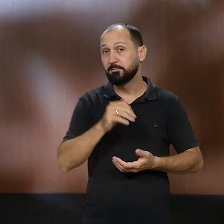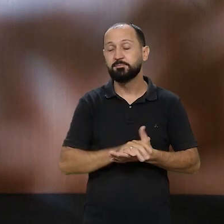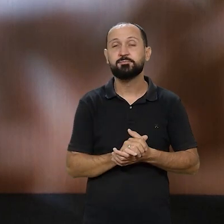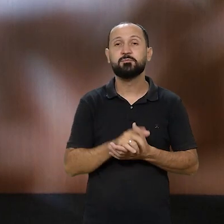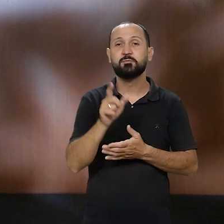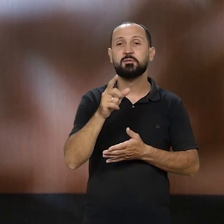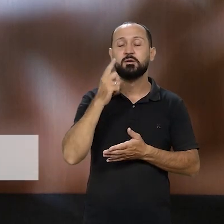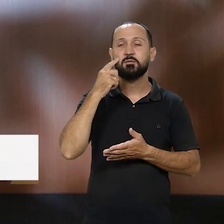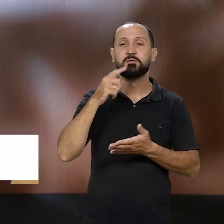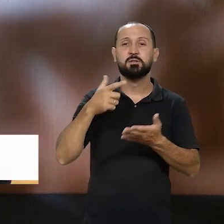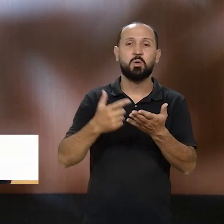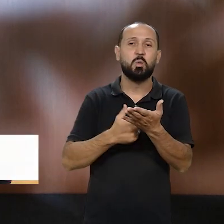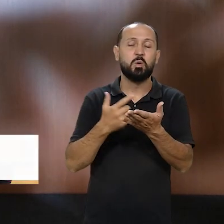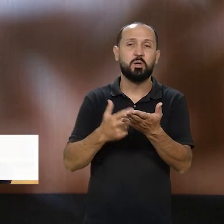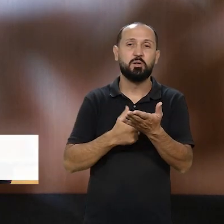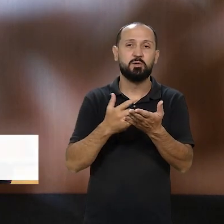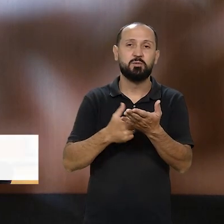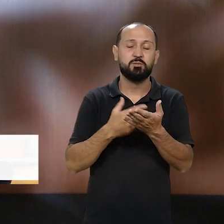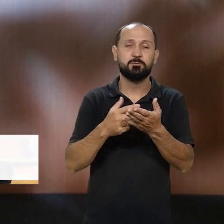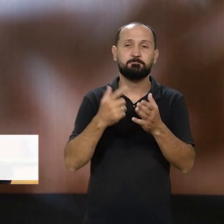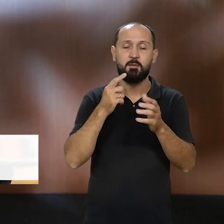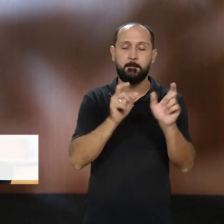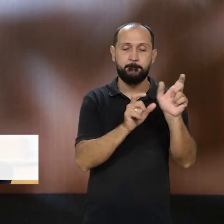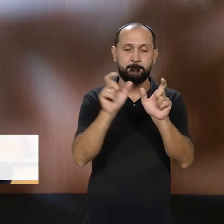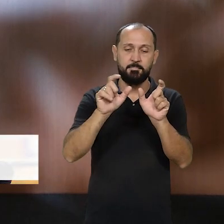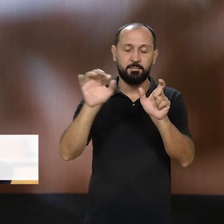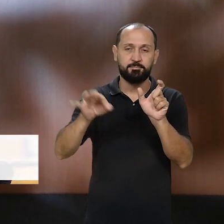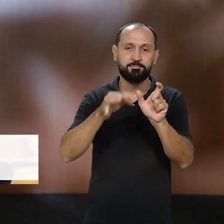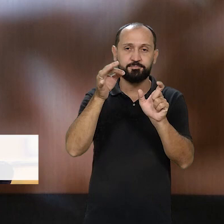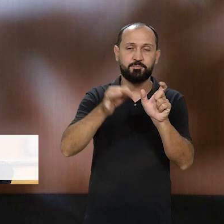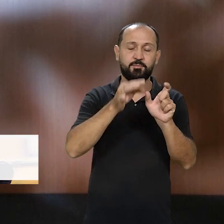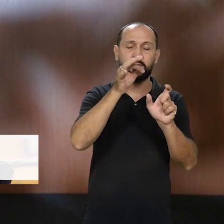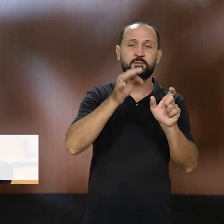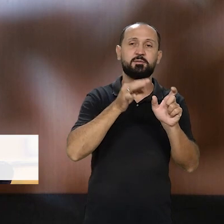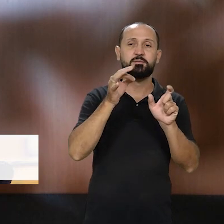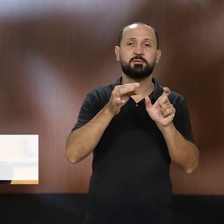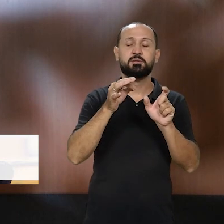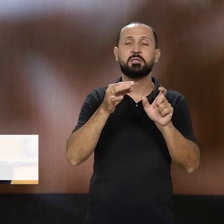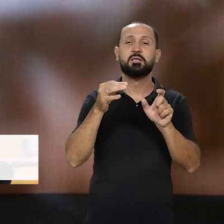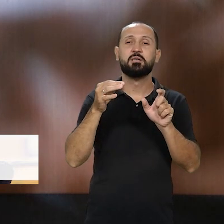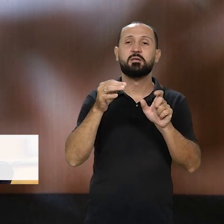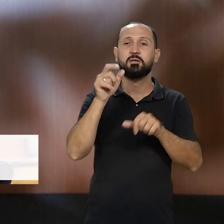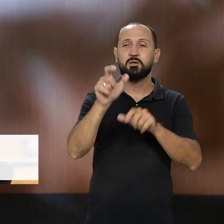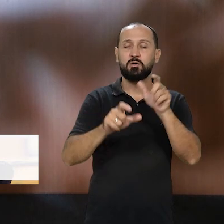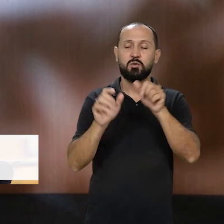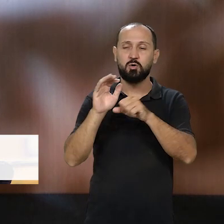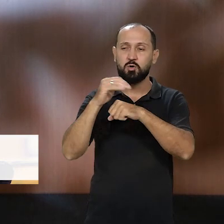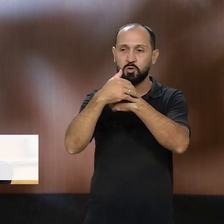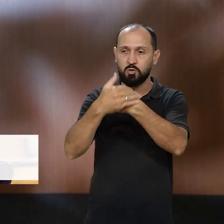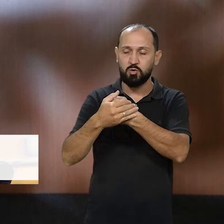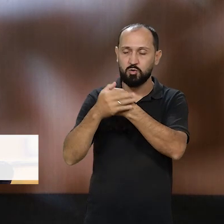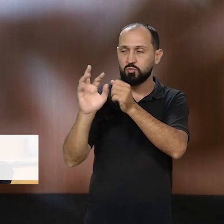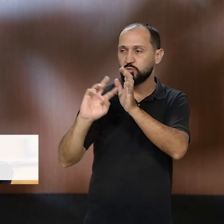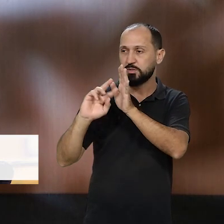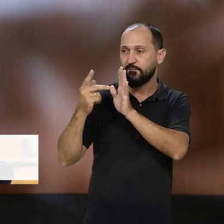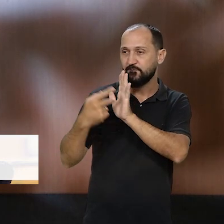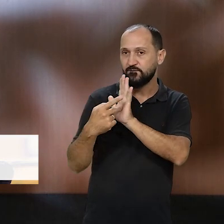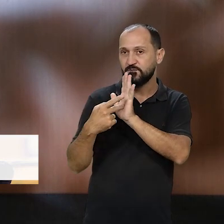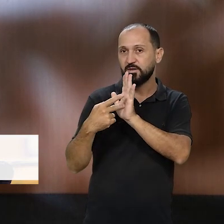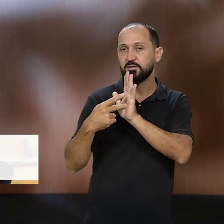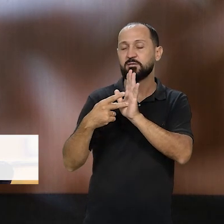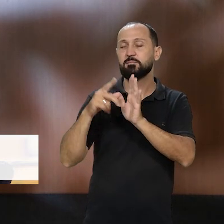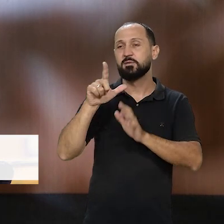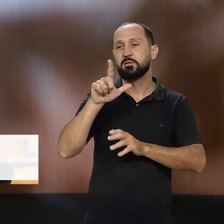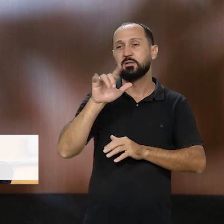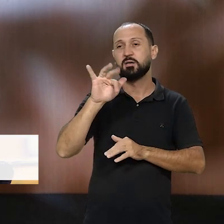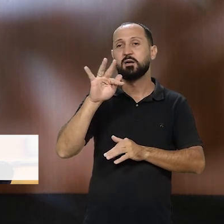Você é autora dos livros Costurando Palavras e Em Defesa dos Avessos Humanos, publicados pela Life